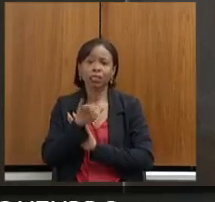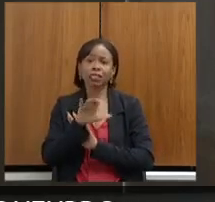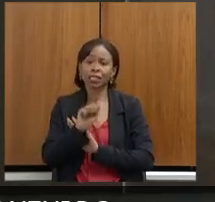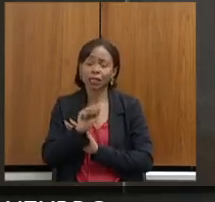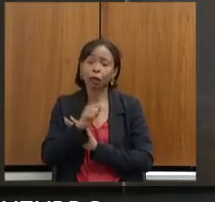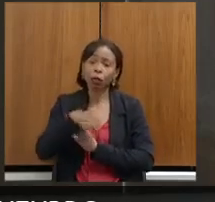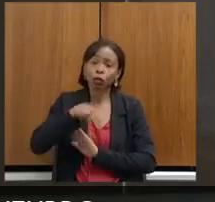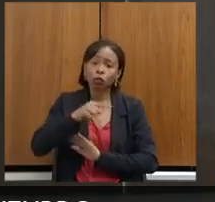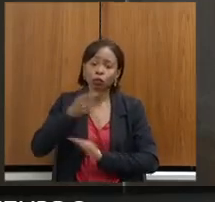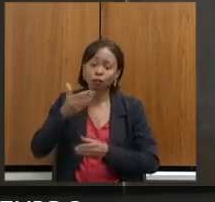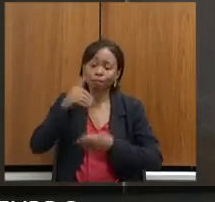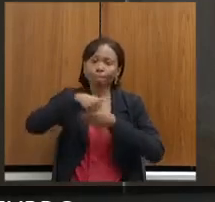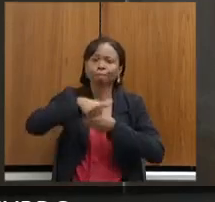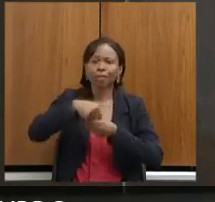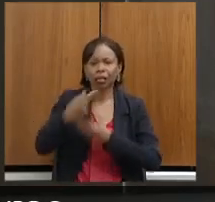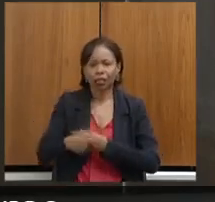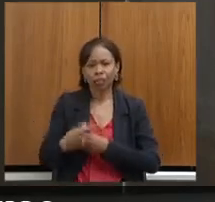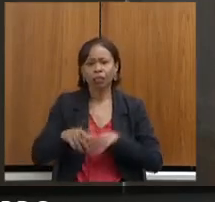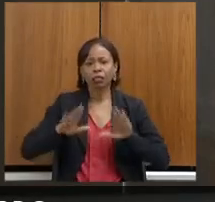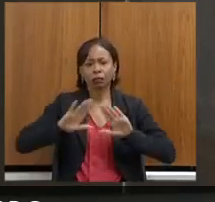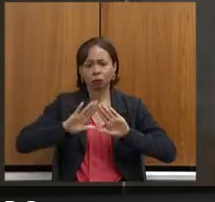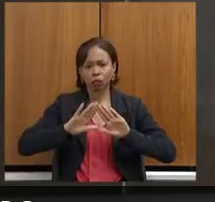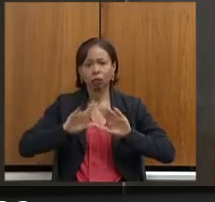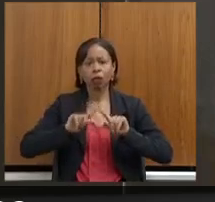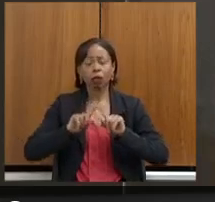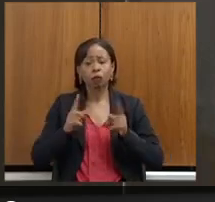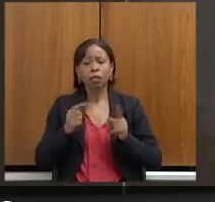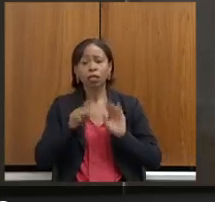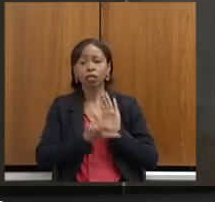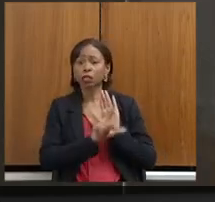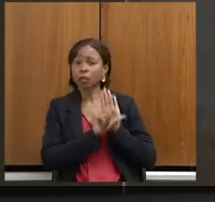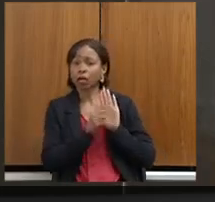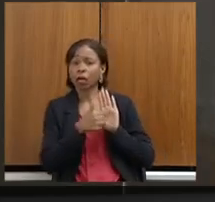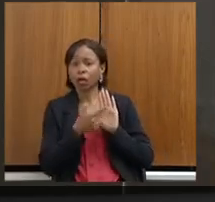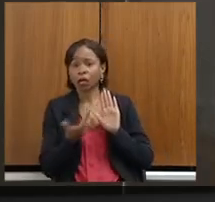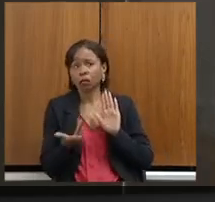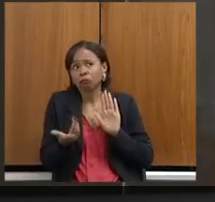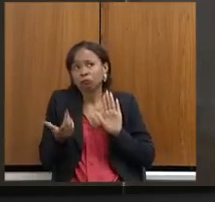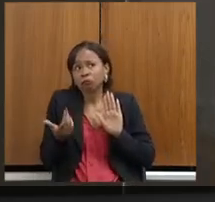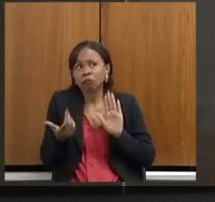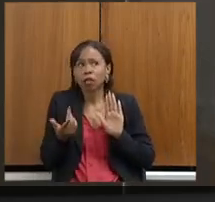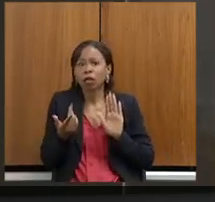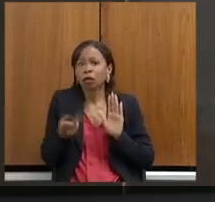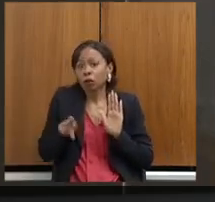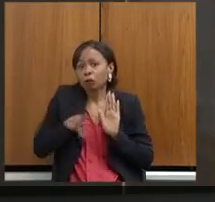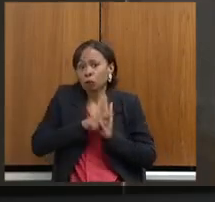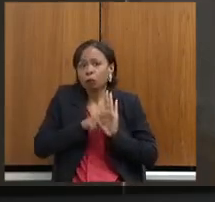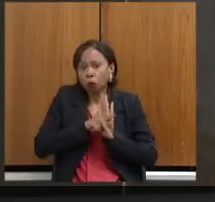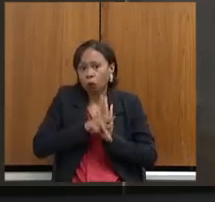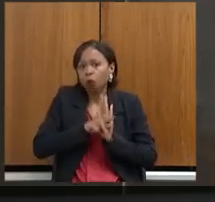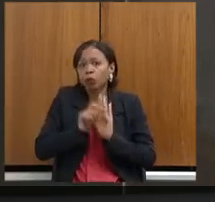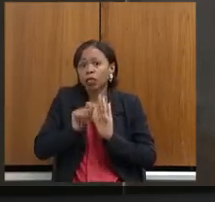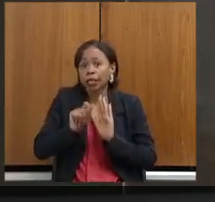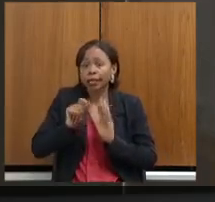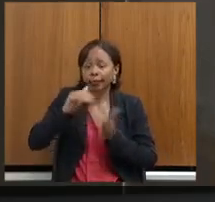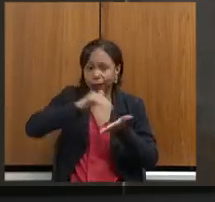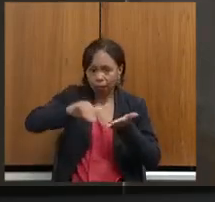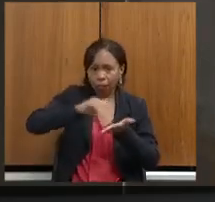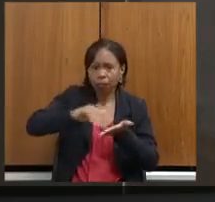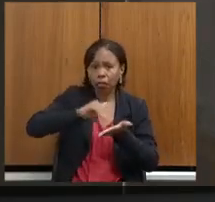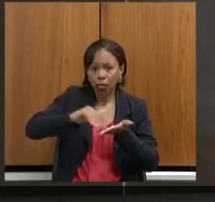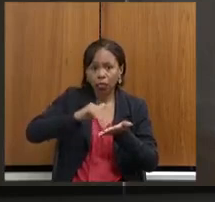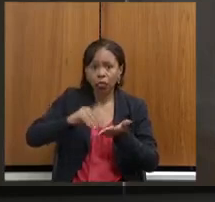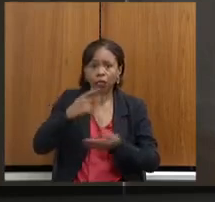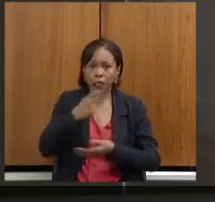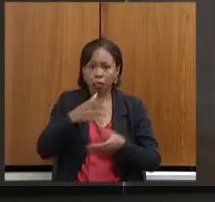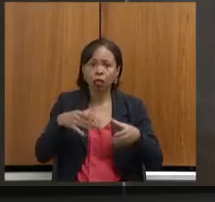apreciando e voltando aqui na casa e a gente sabe que esse tipo de legislação bom né de dentro da do da secretaria